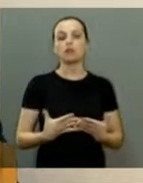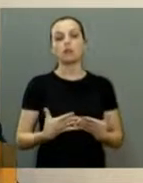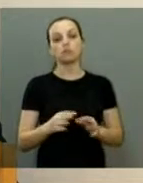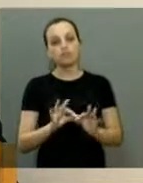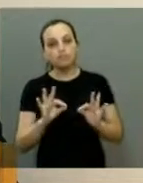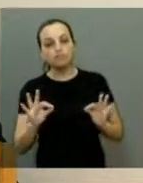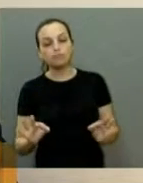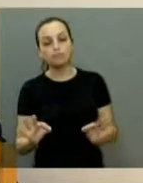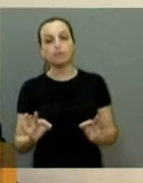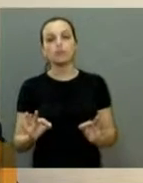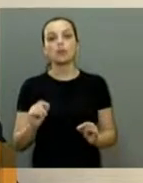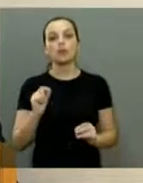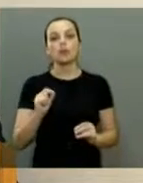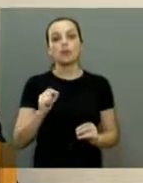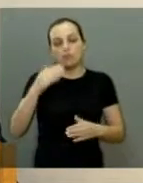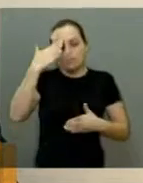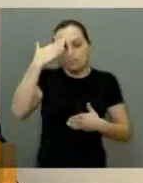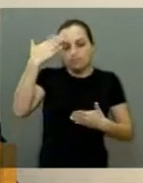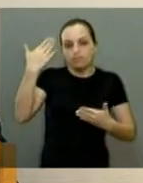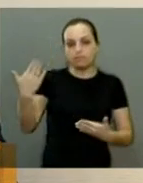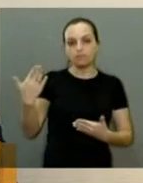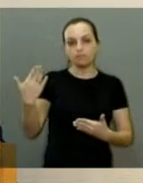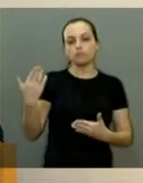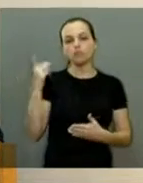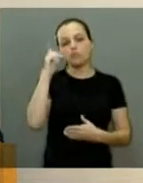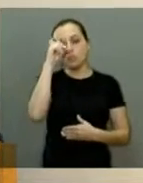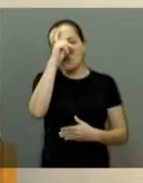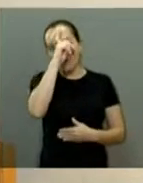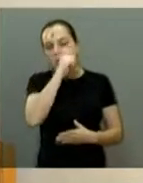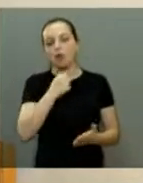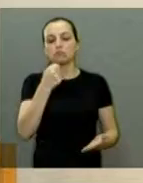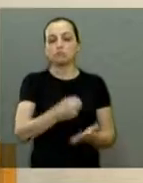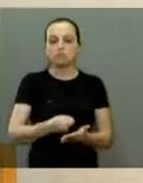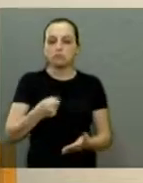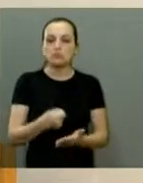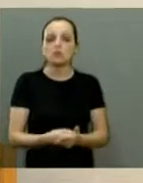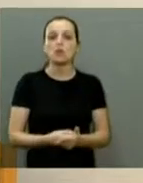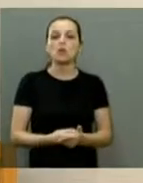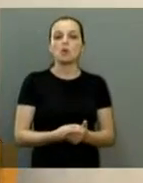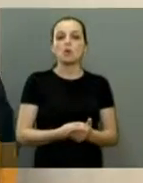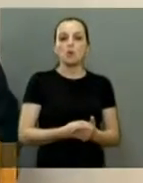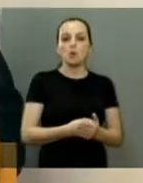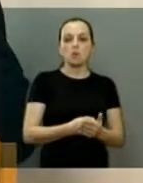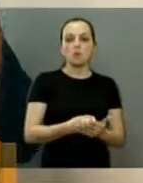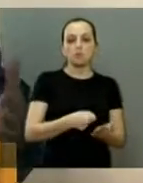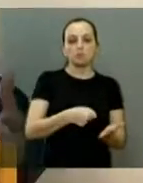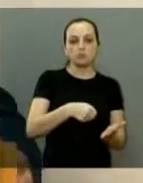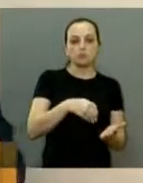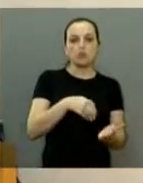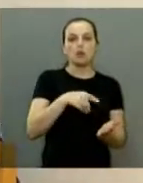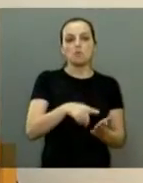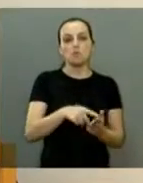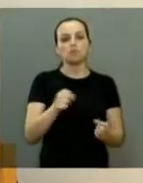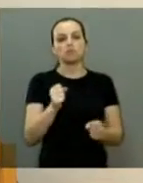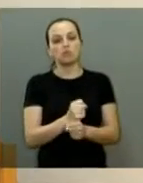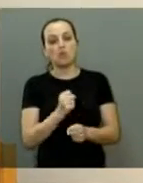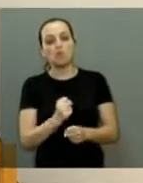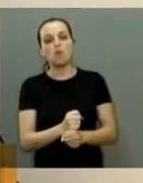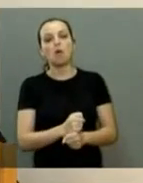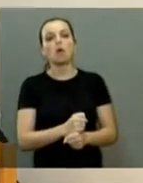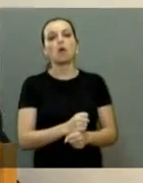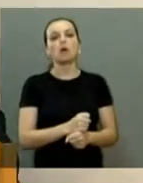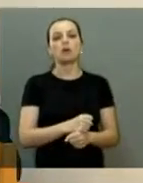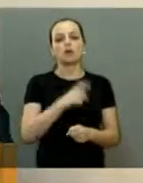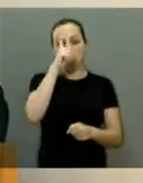hoje pra agradecer por mais que as dificuldades que a gente luta para internação está reformando a santa casa a gente luta por mal sna